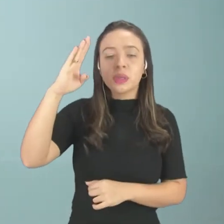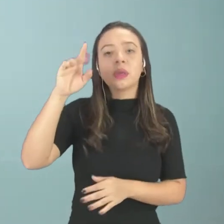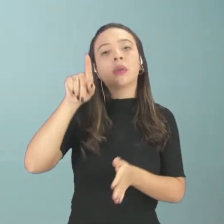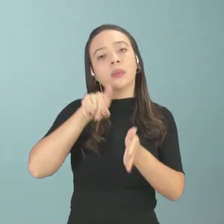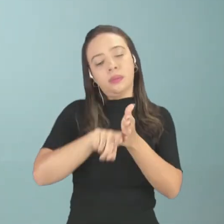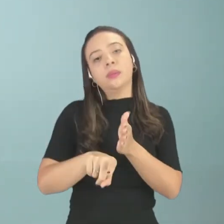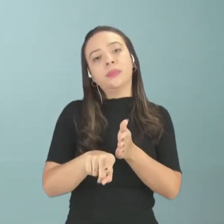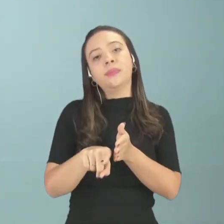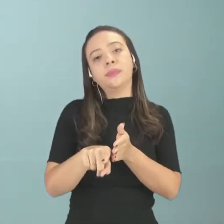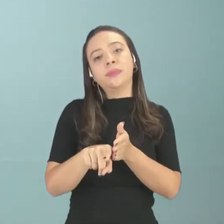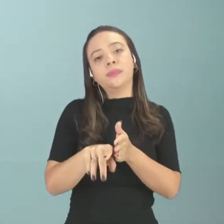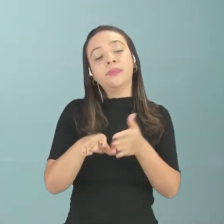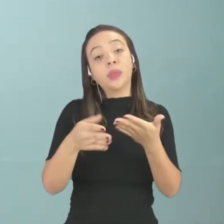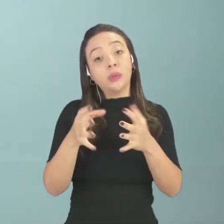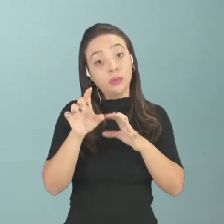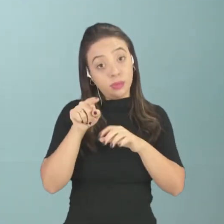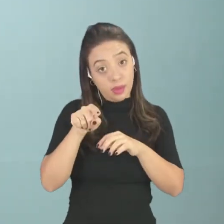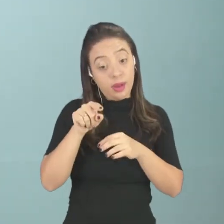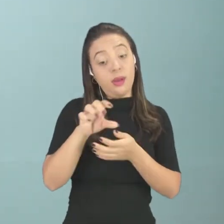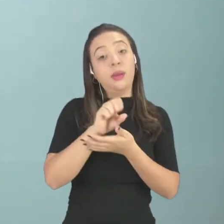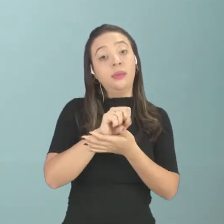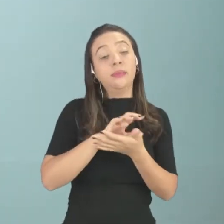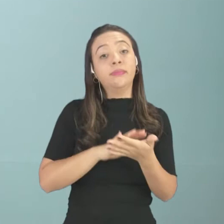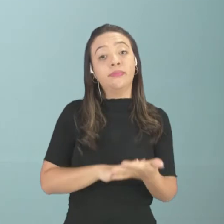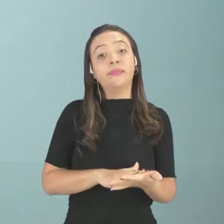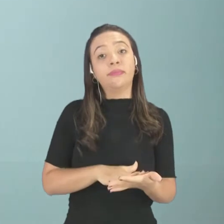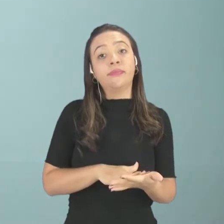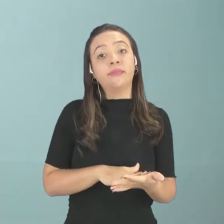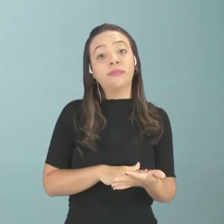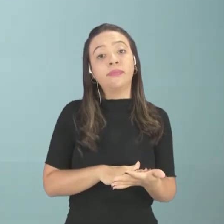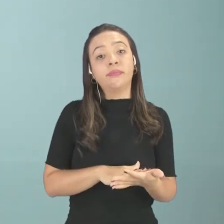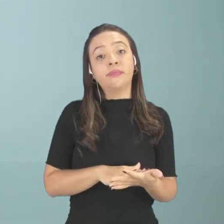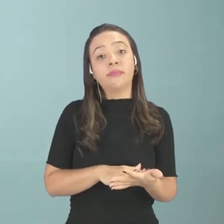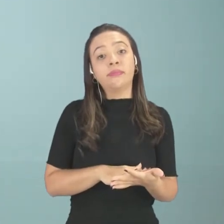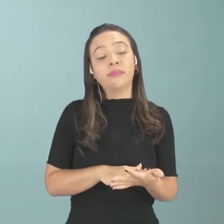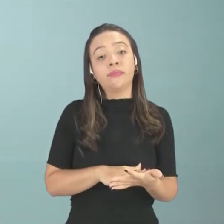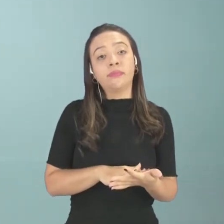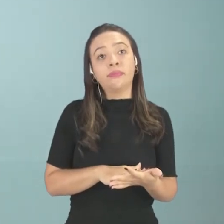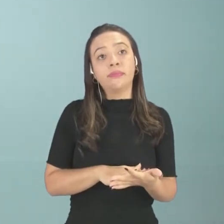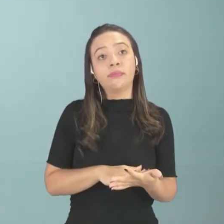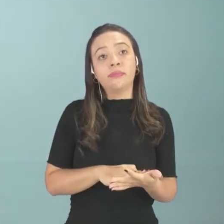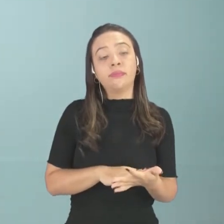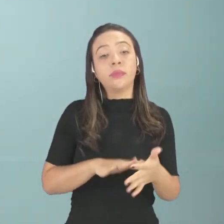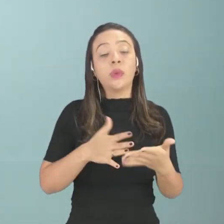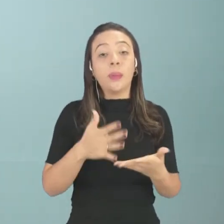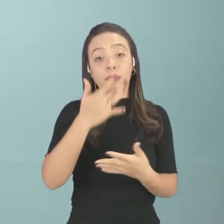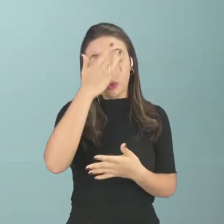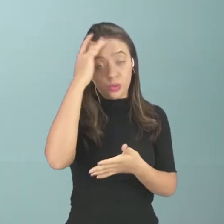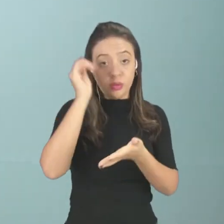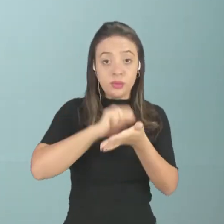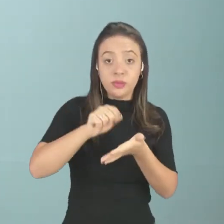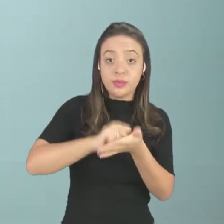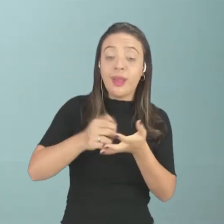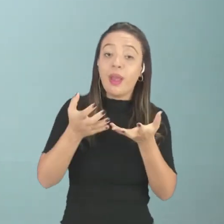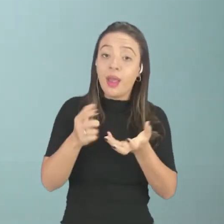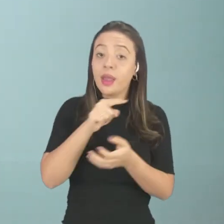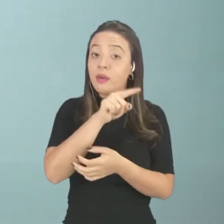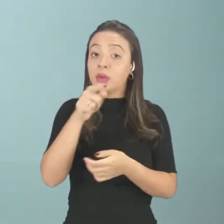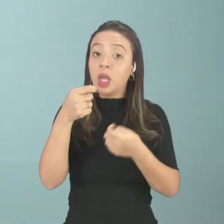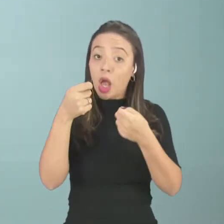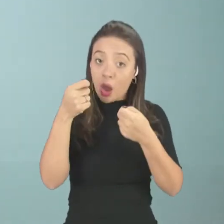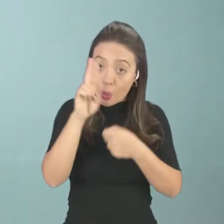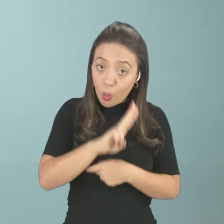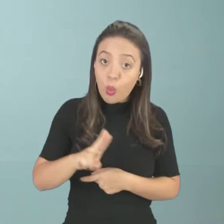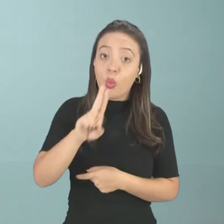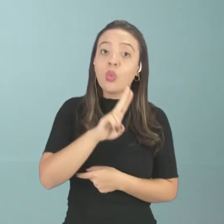questão. Então, nesse caso, em linhas gerais, o autor está pedindo que você utilize o exemplo